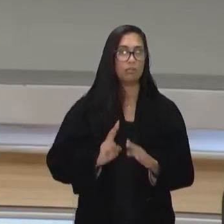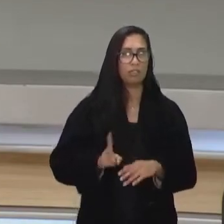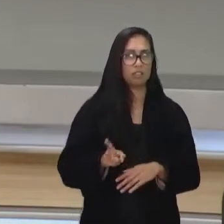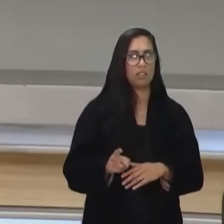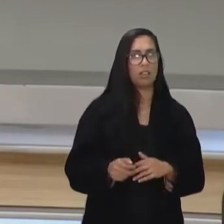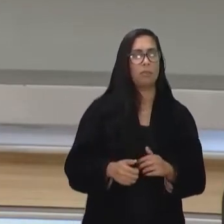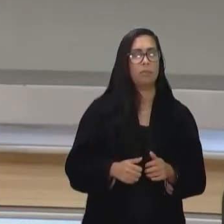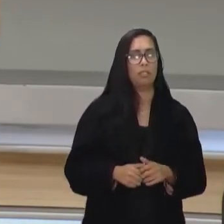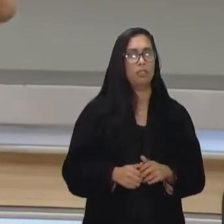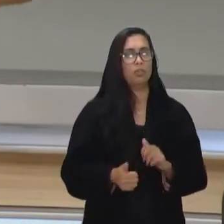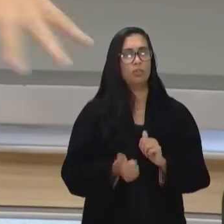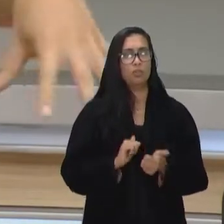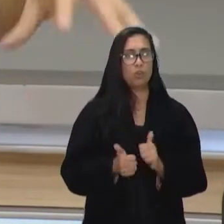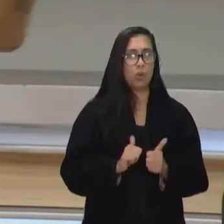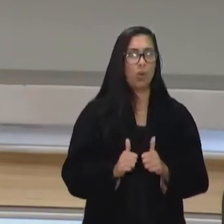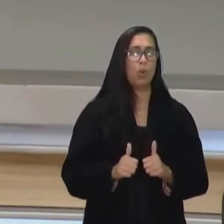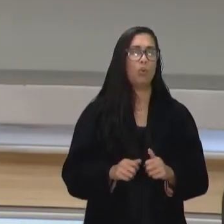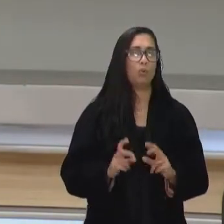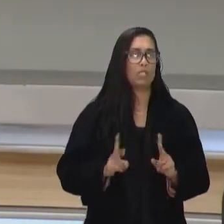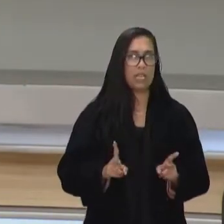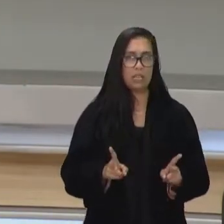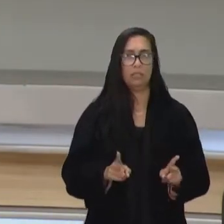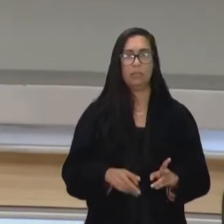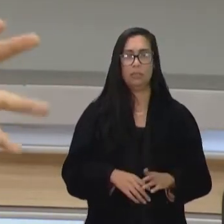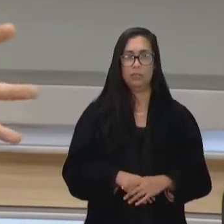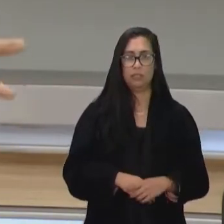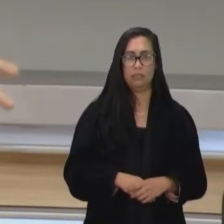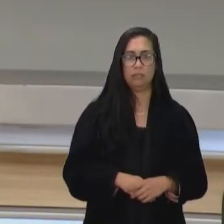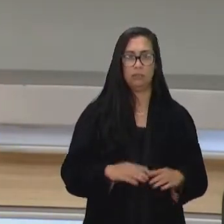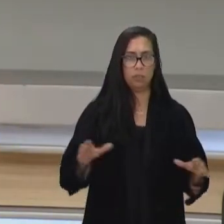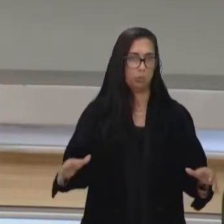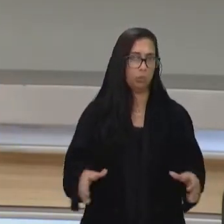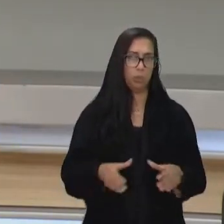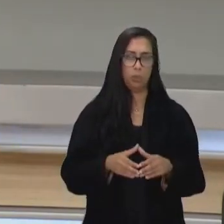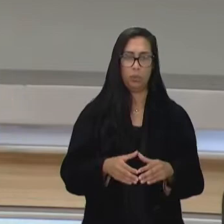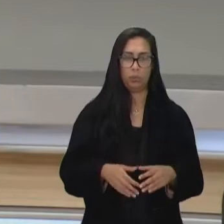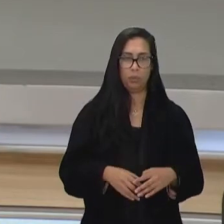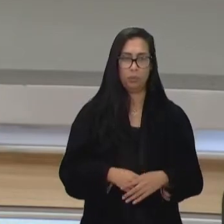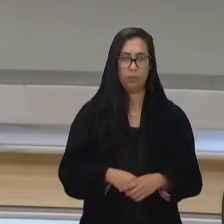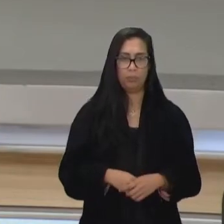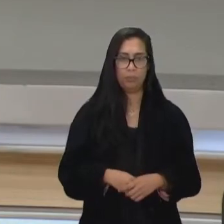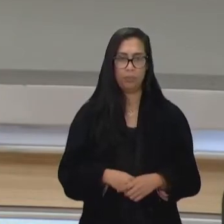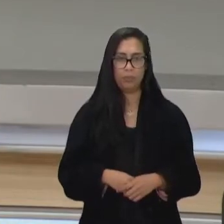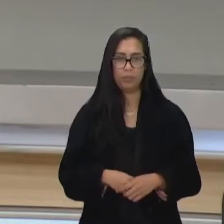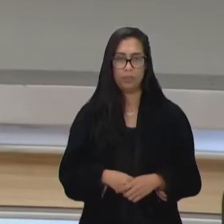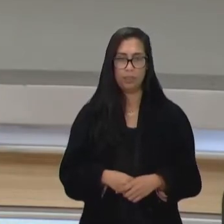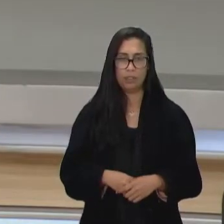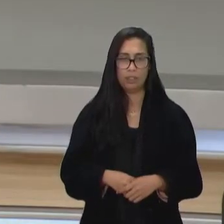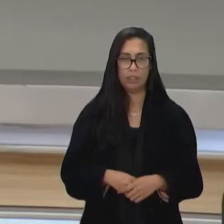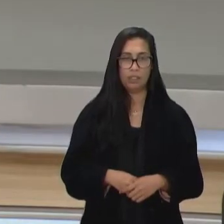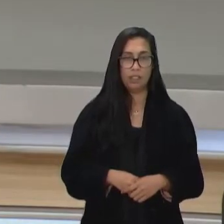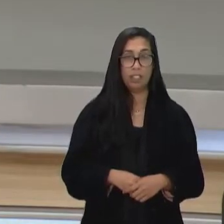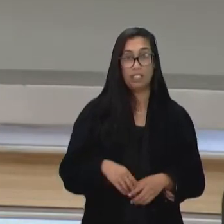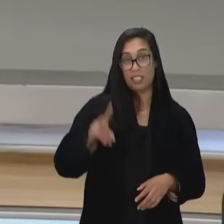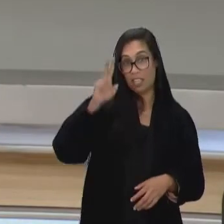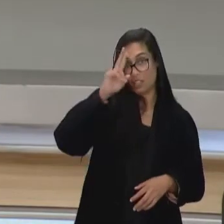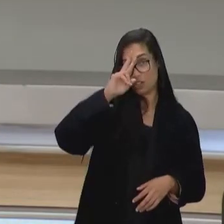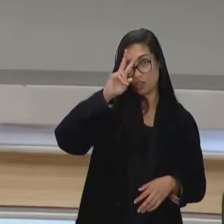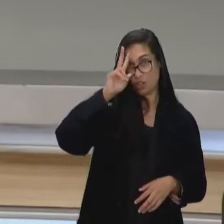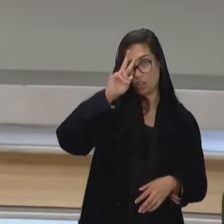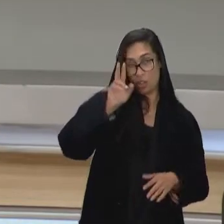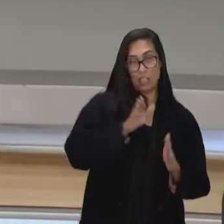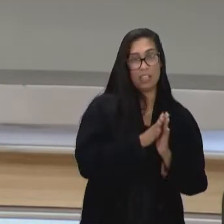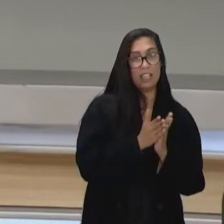jogava um RPG com a molecada, os caras se reuniam lá, jogavam, e ele transformou essa história num livro. Aí eu